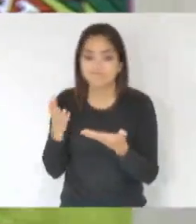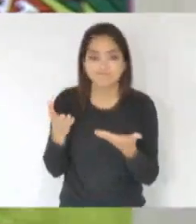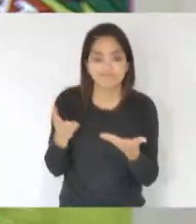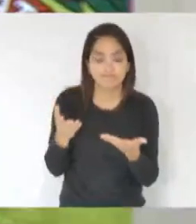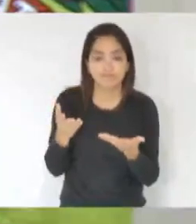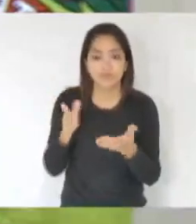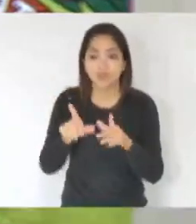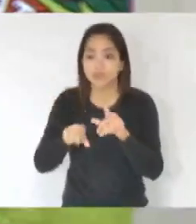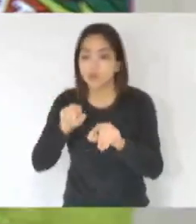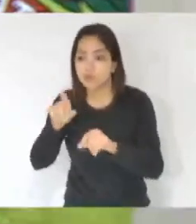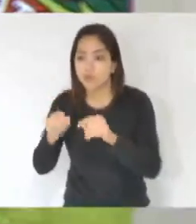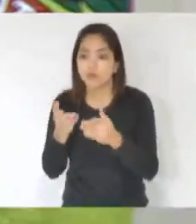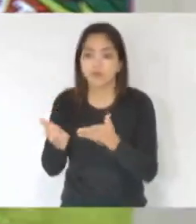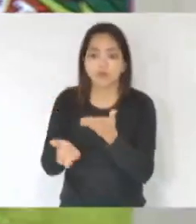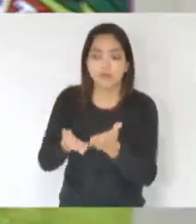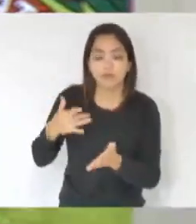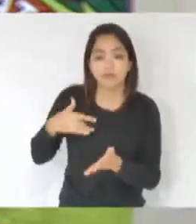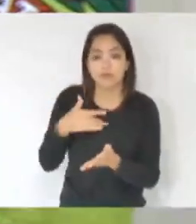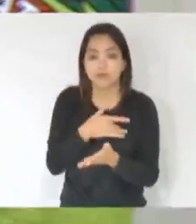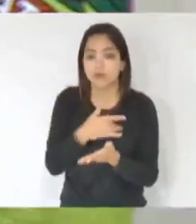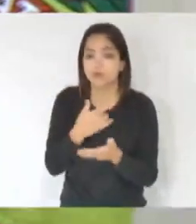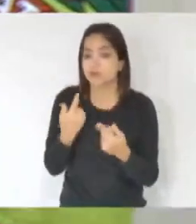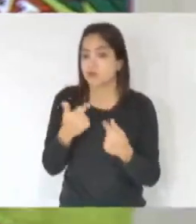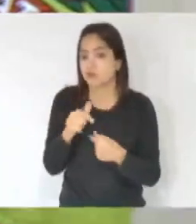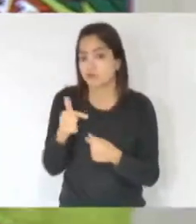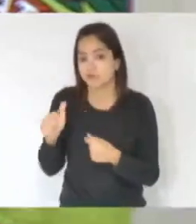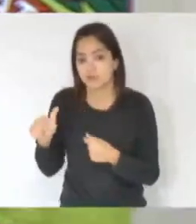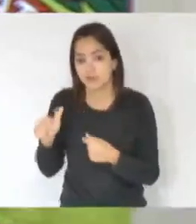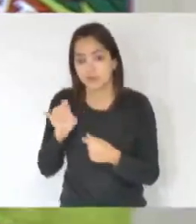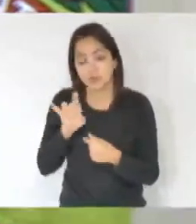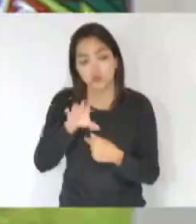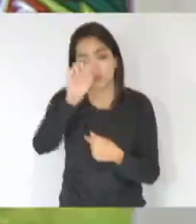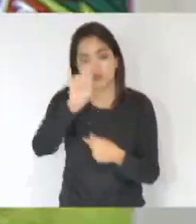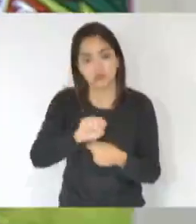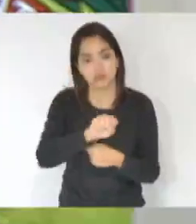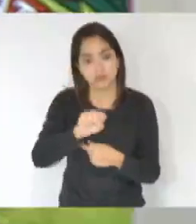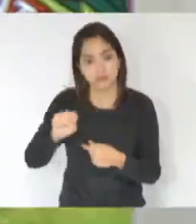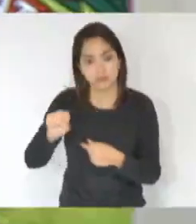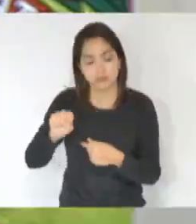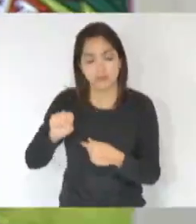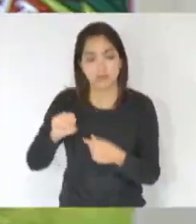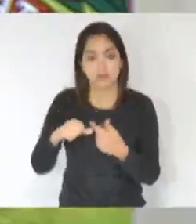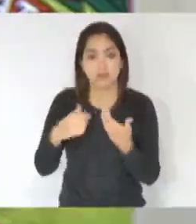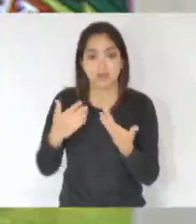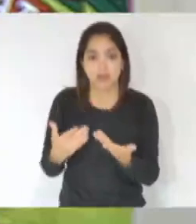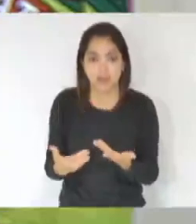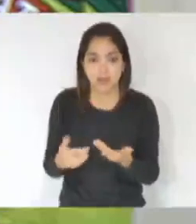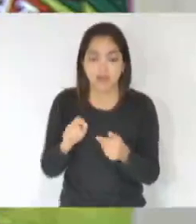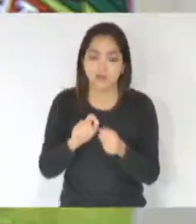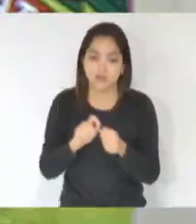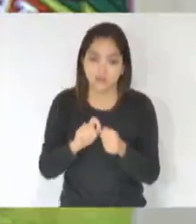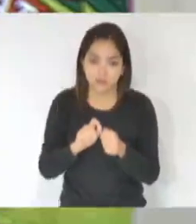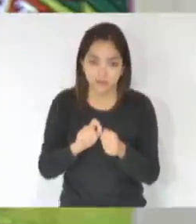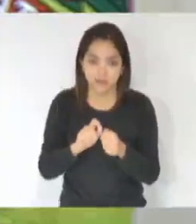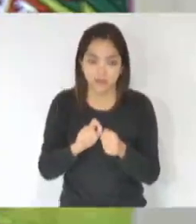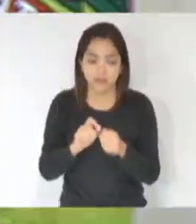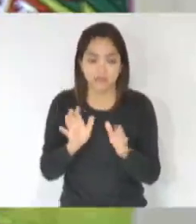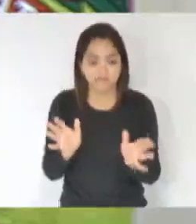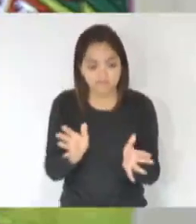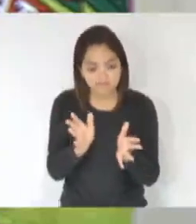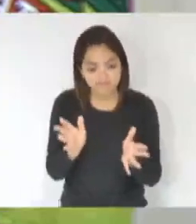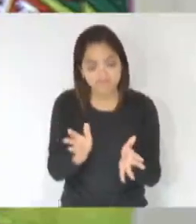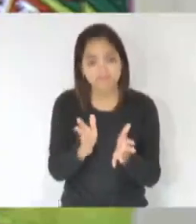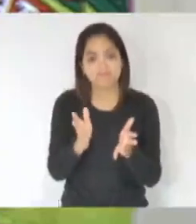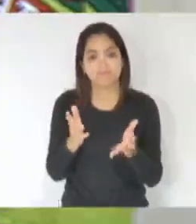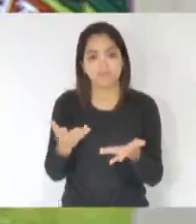de tratamento de saúde que não seja o SUS. Nós fizemos essa provocação a pedido da